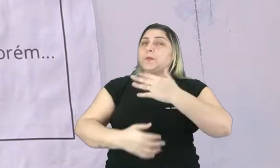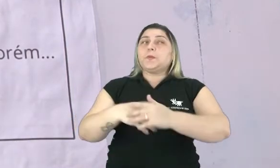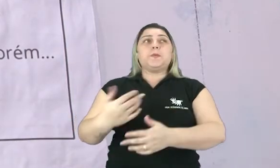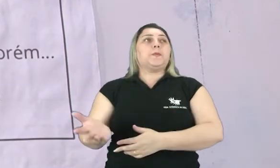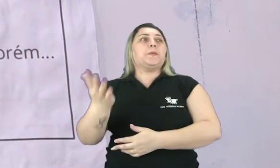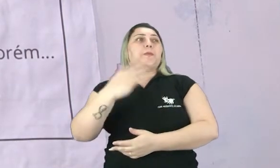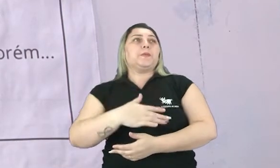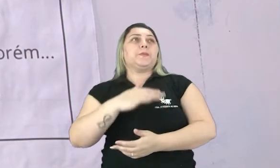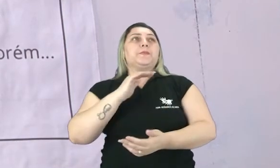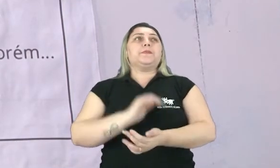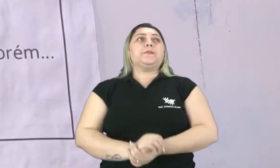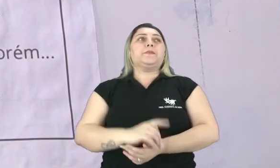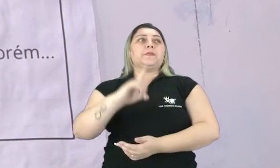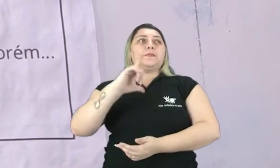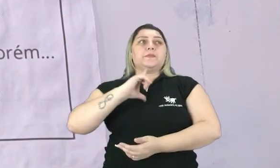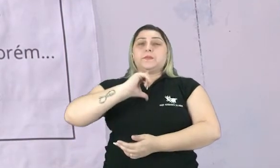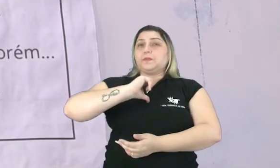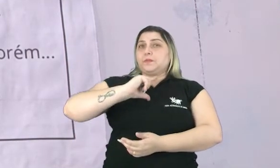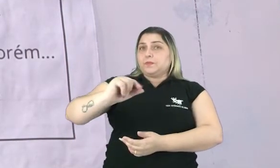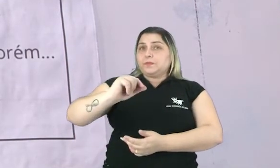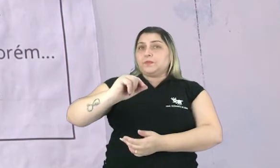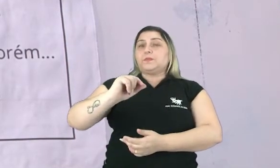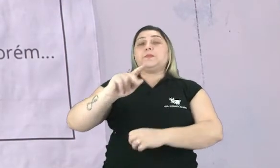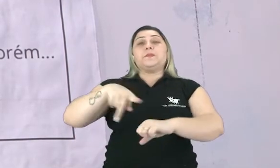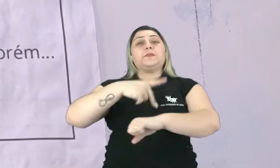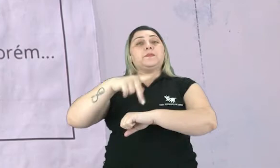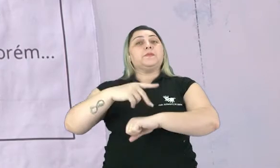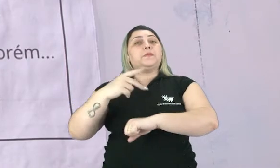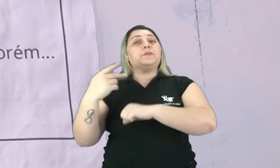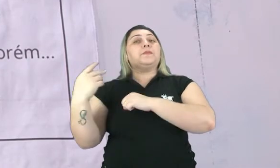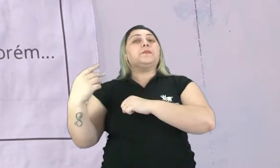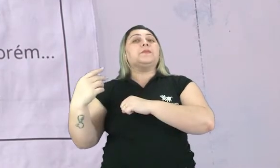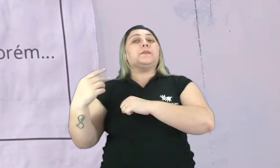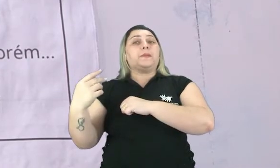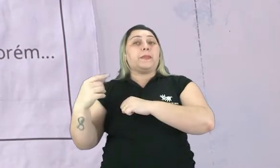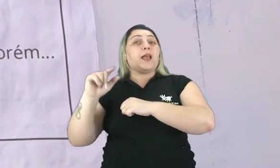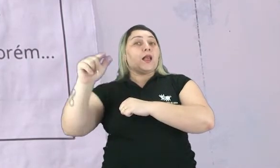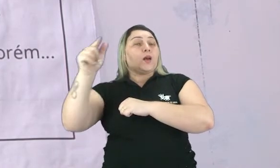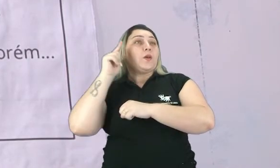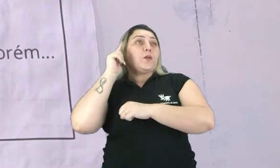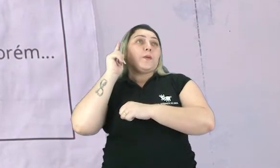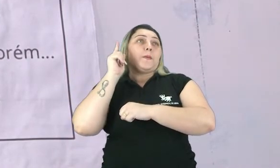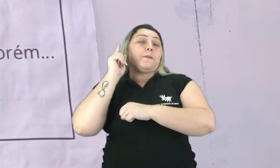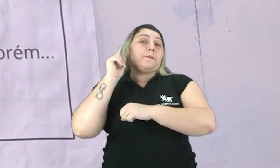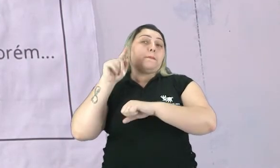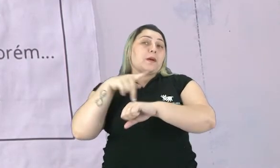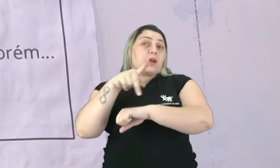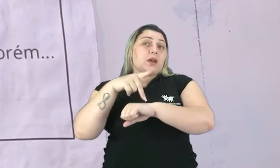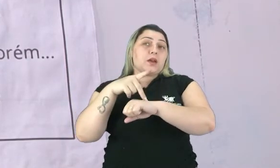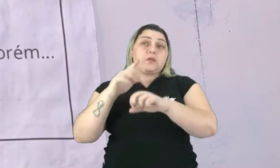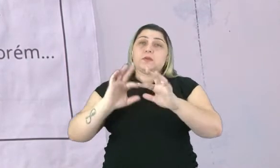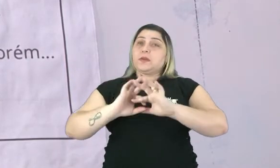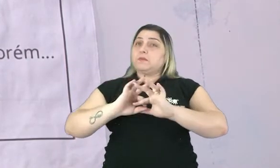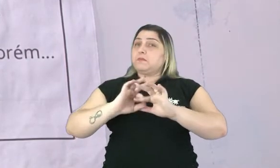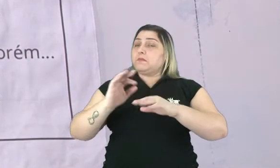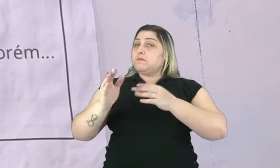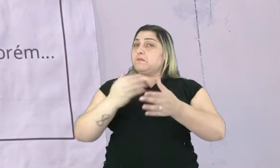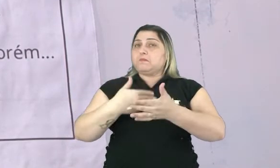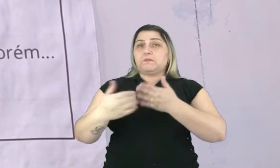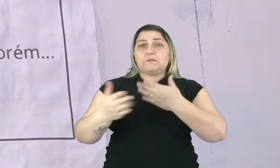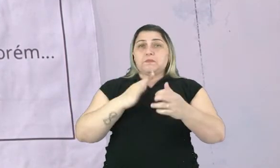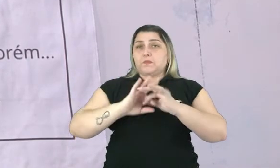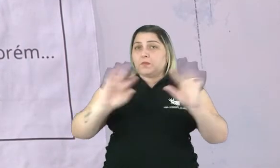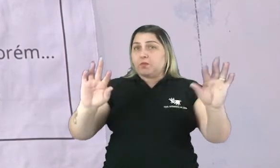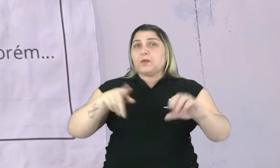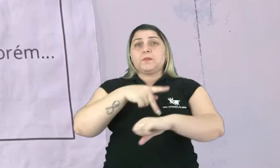lá. Por ele ter saído do seu país de origem e ter vindo a outro país, não importa que país seja, ó, quando ele sai de um país